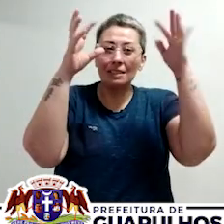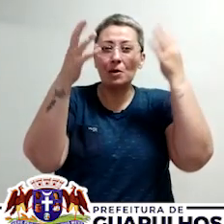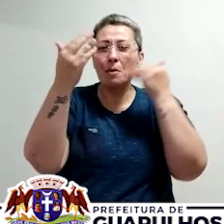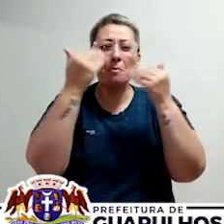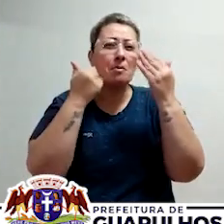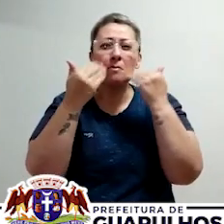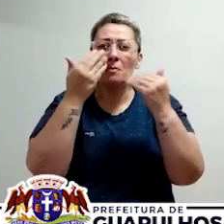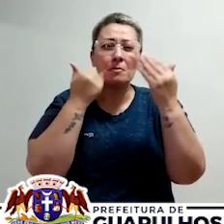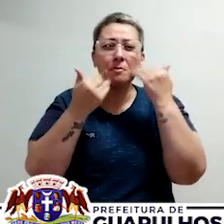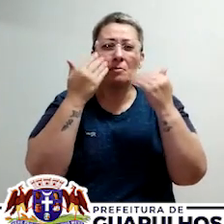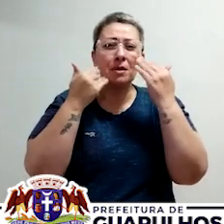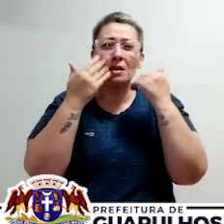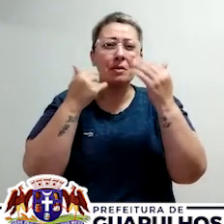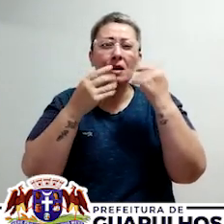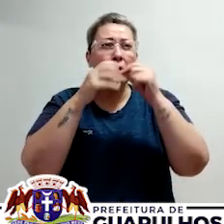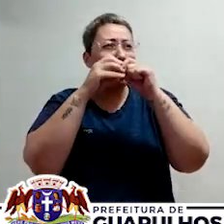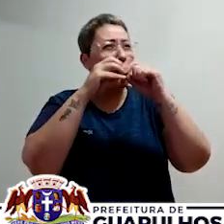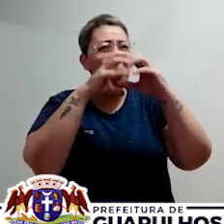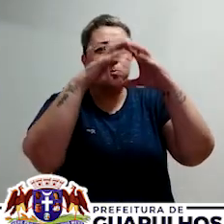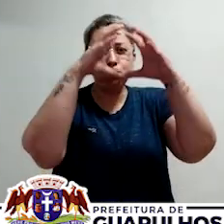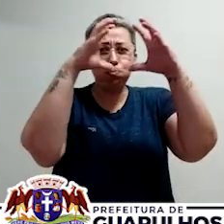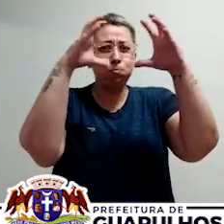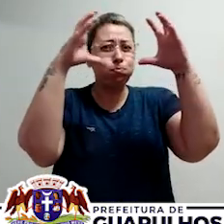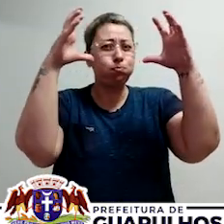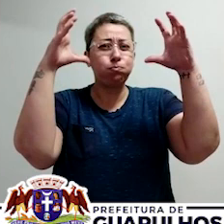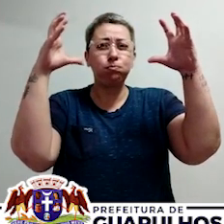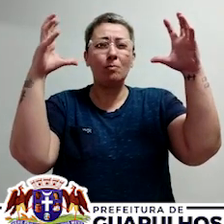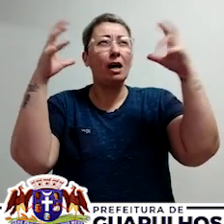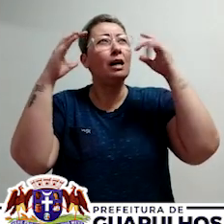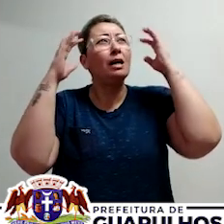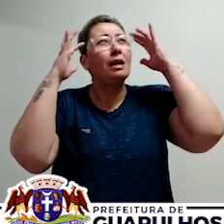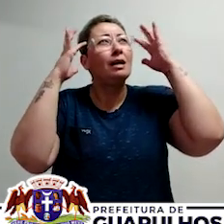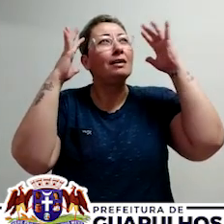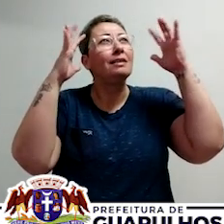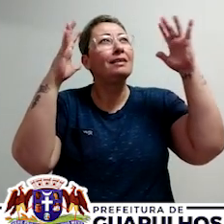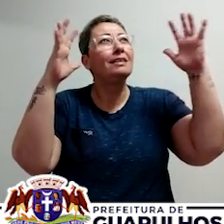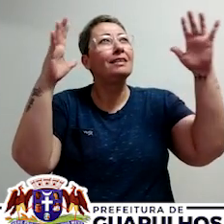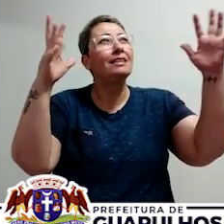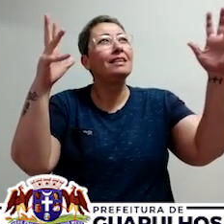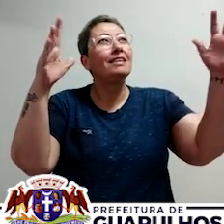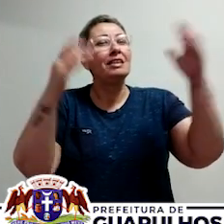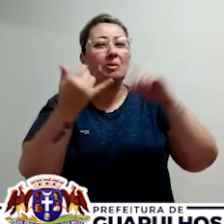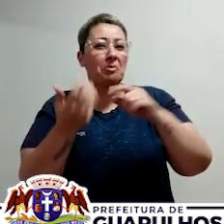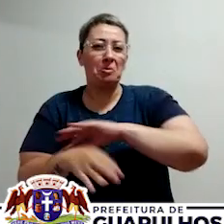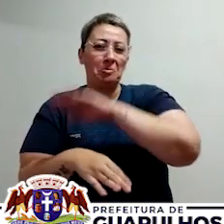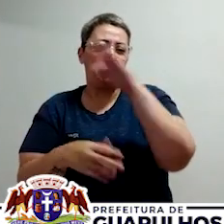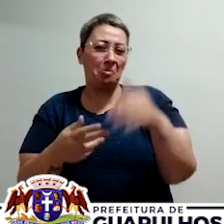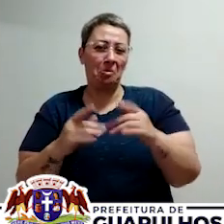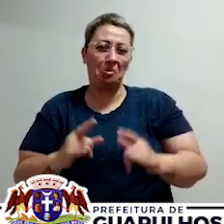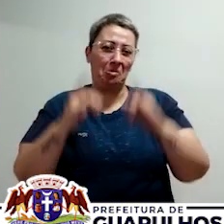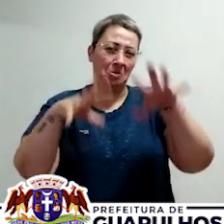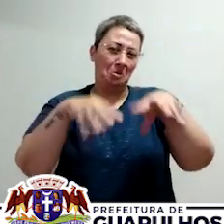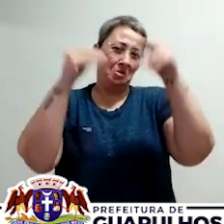comia, comia e comia. E de barriga assim toda cheia, me levava para morar no mundo inteiro. Iglu,